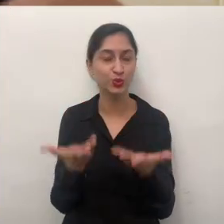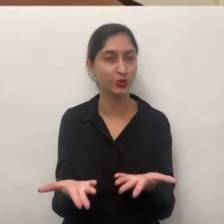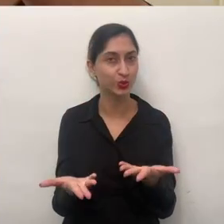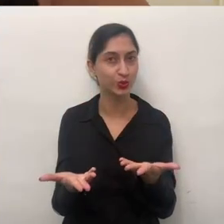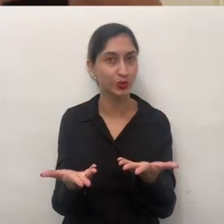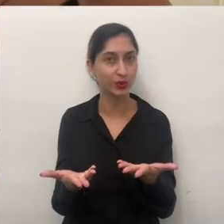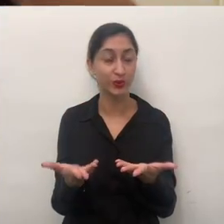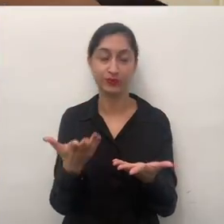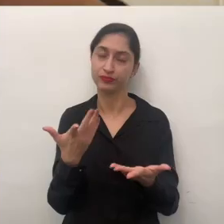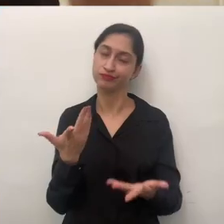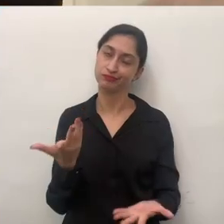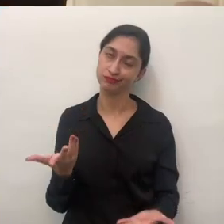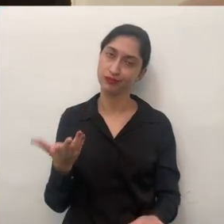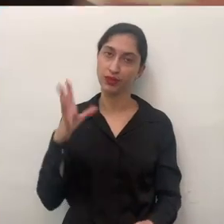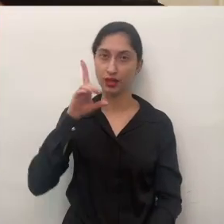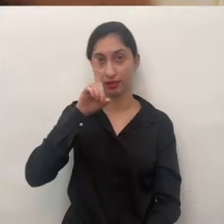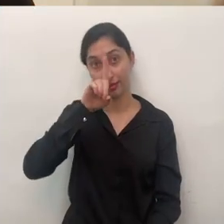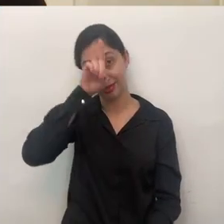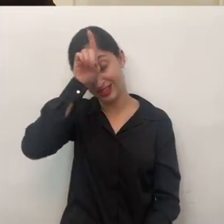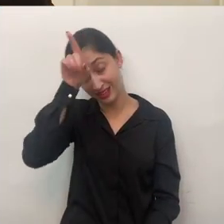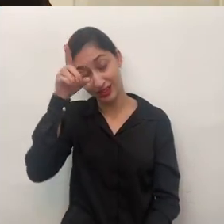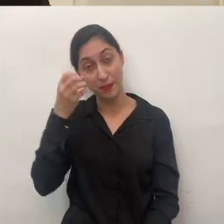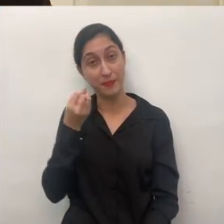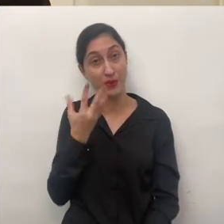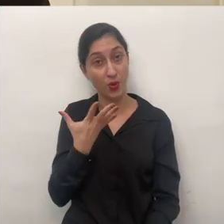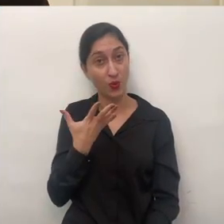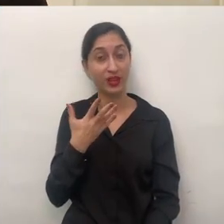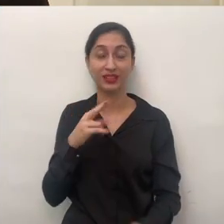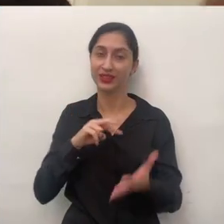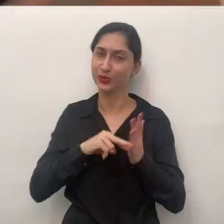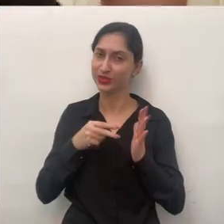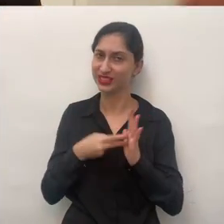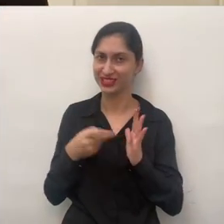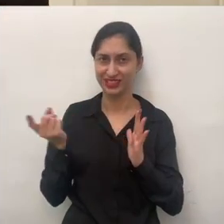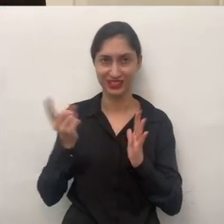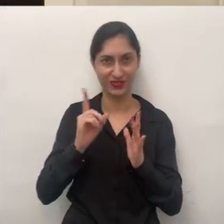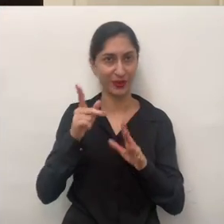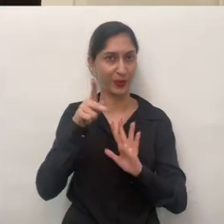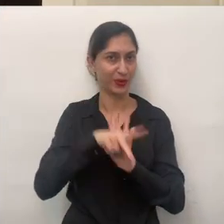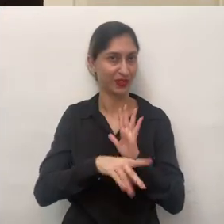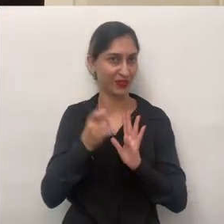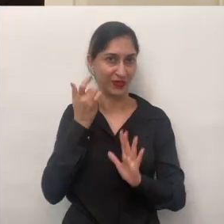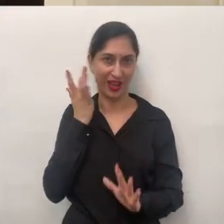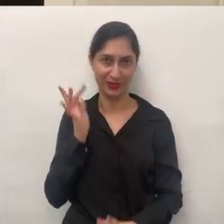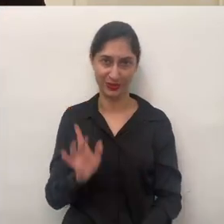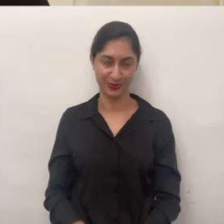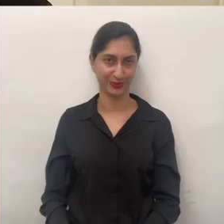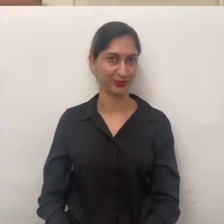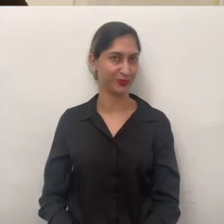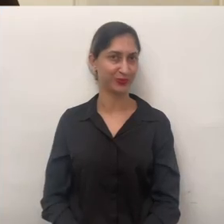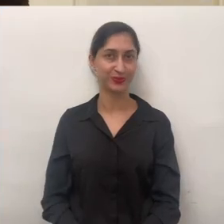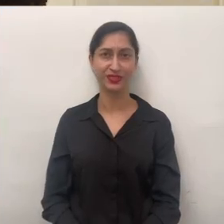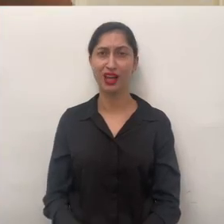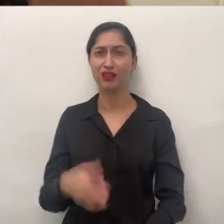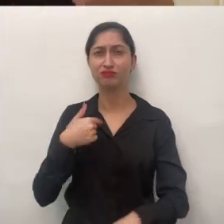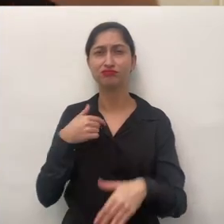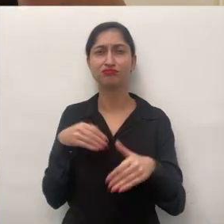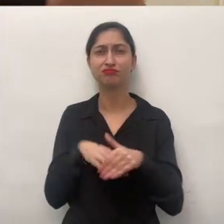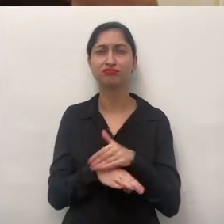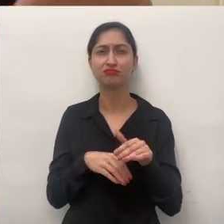vou... Mas assim, uma ideia genial não é um bom trabalho, nem um projeto fácil, né? Então isso